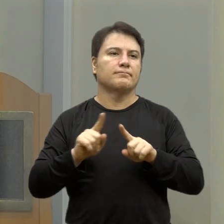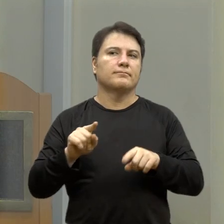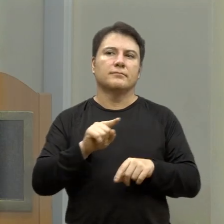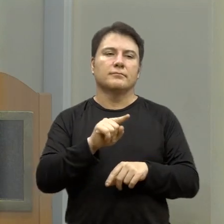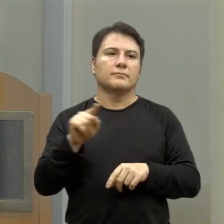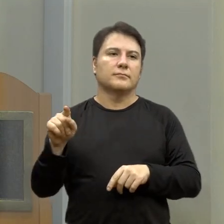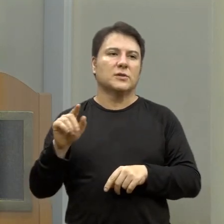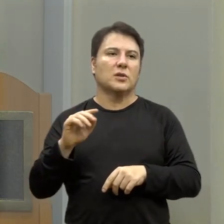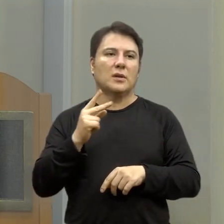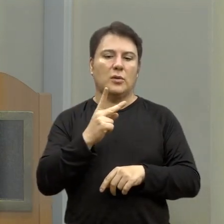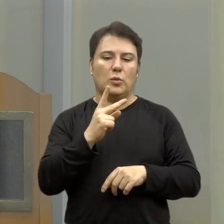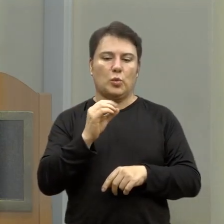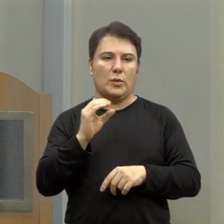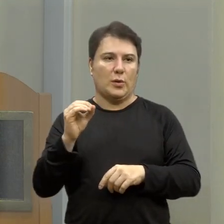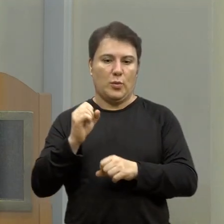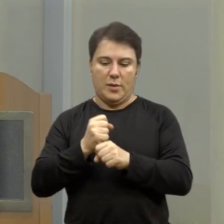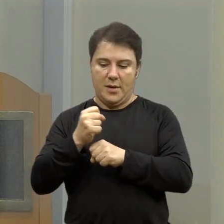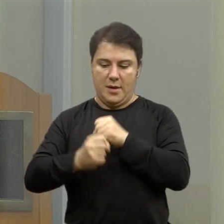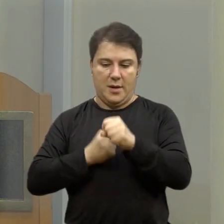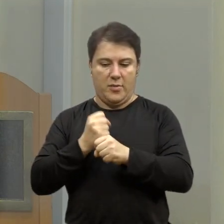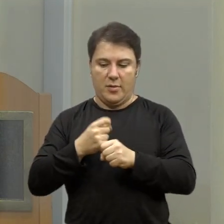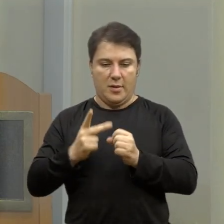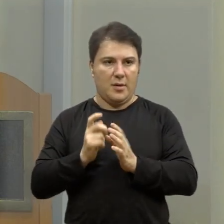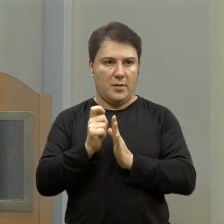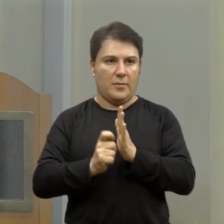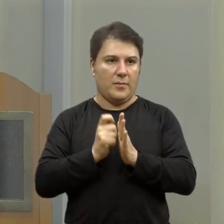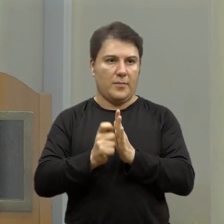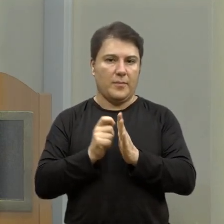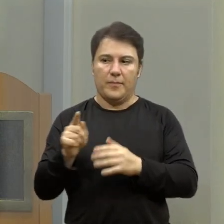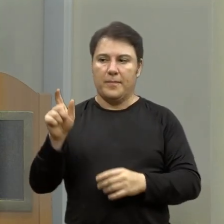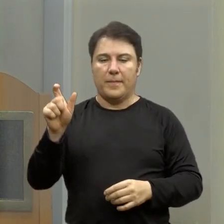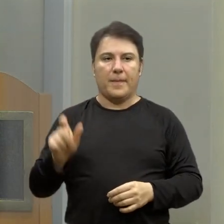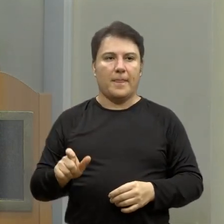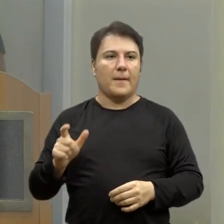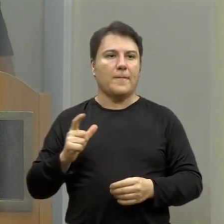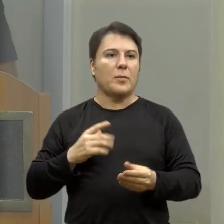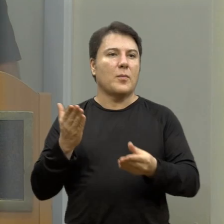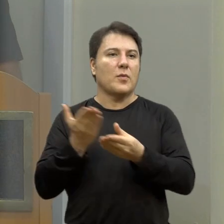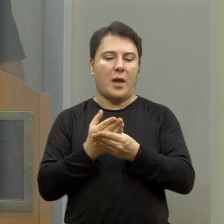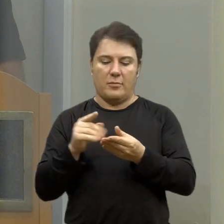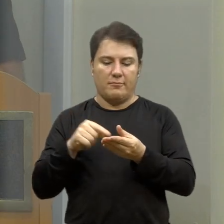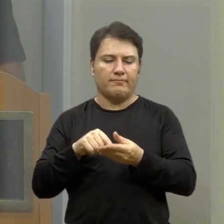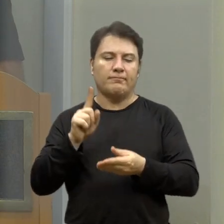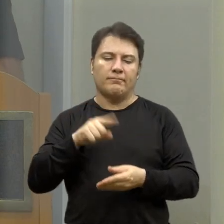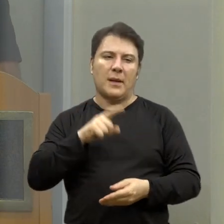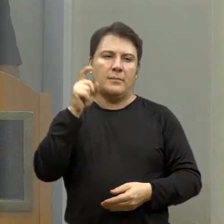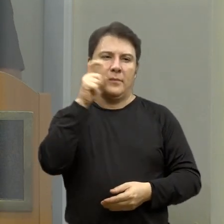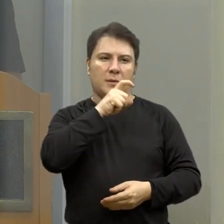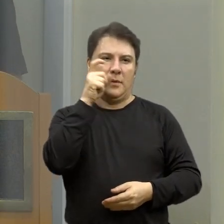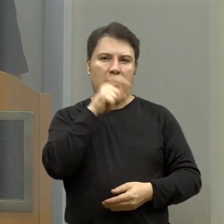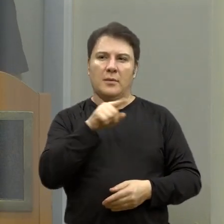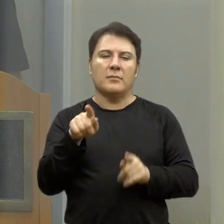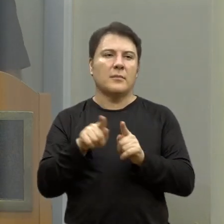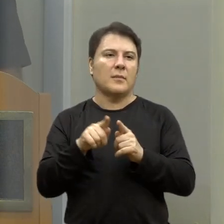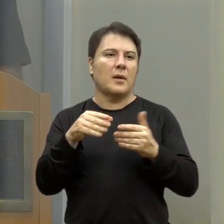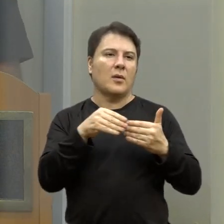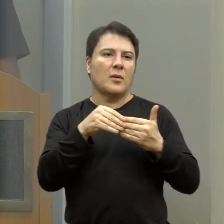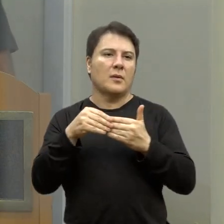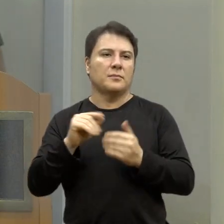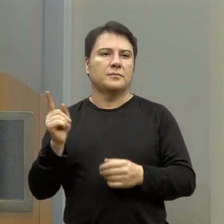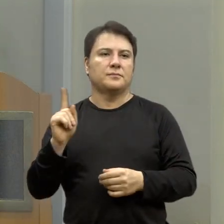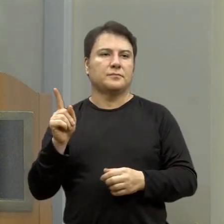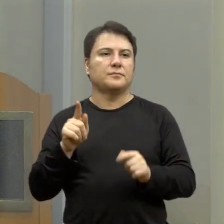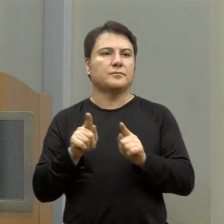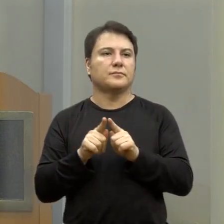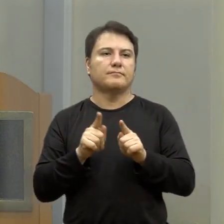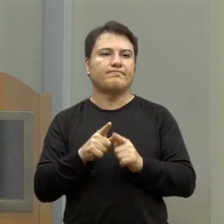tido, nesses mais de 200 anos da história de Araraquara, um processo tão mentiroso, tão mal conduzido, com